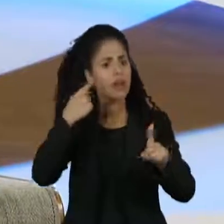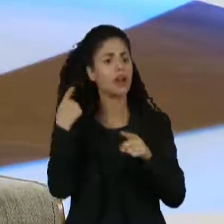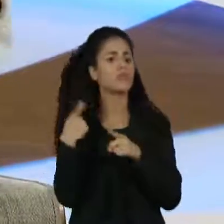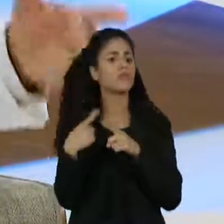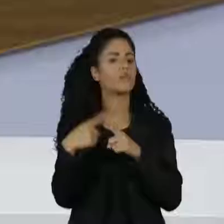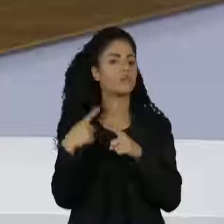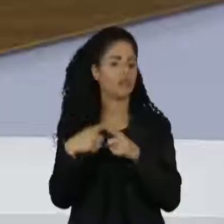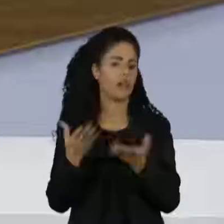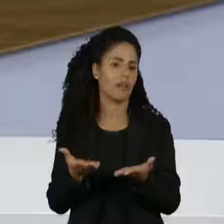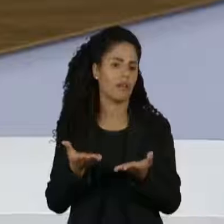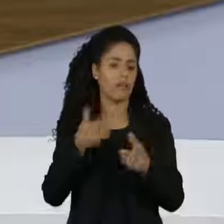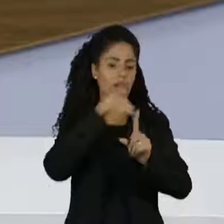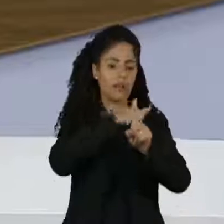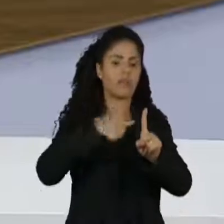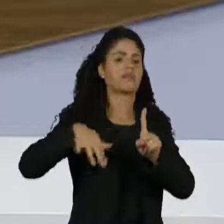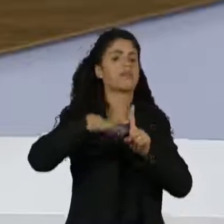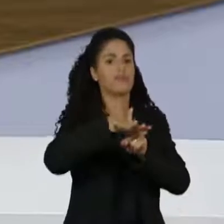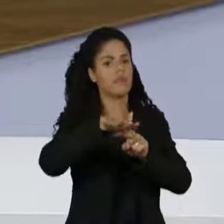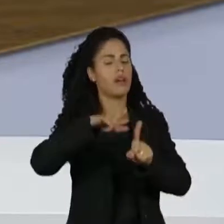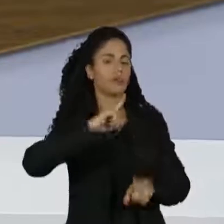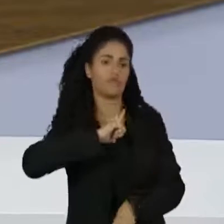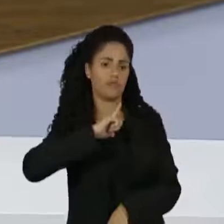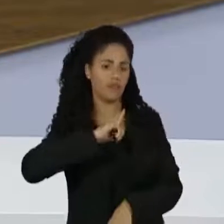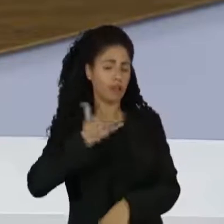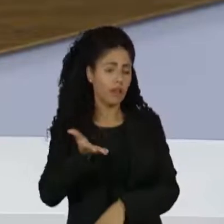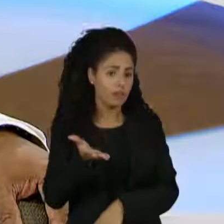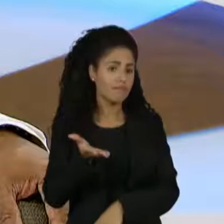estrutura gigante, sistêmica, que é